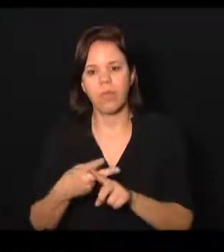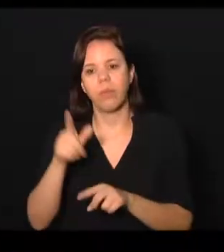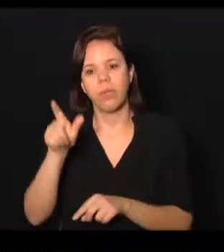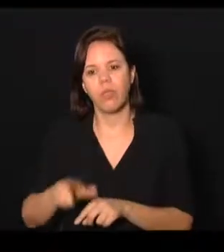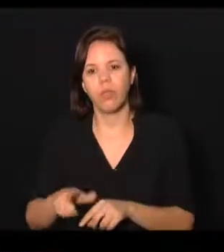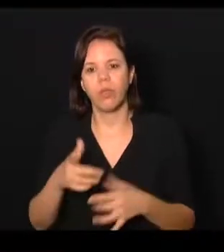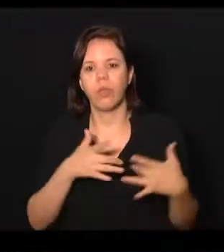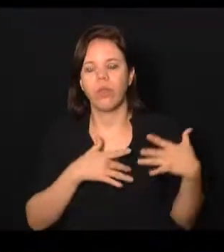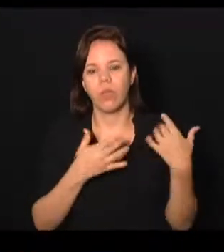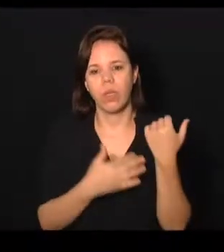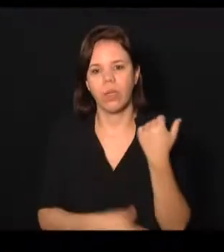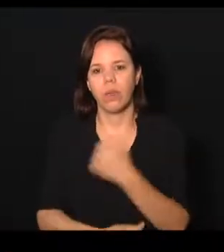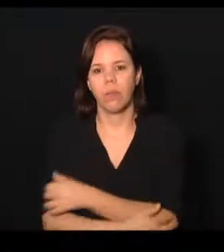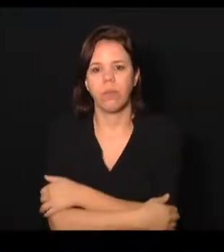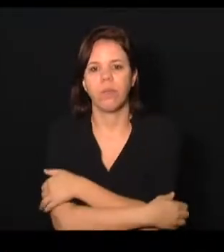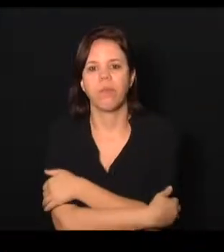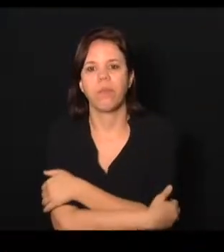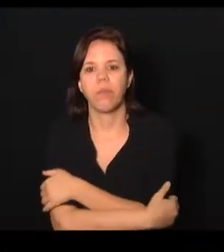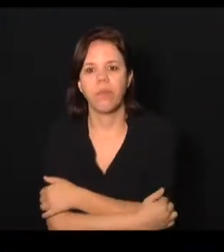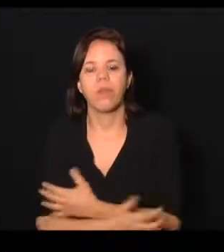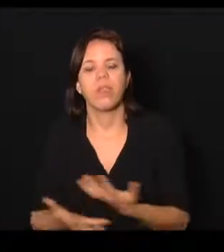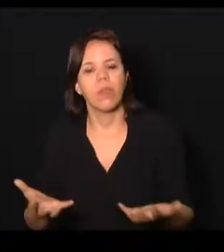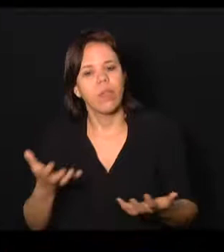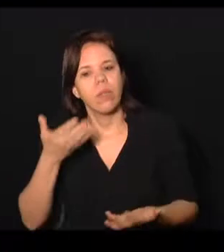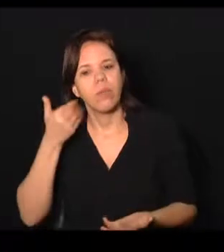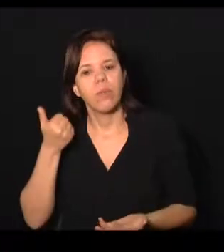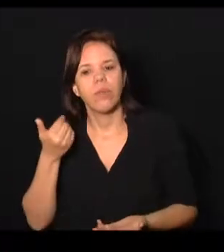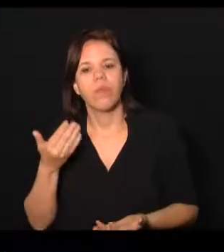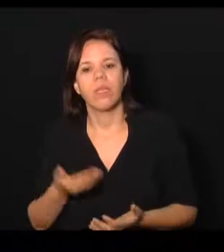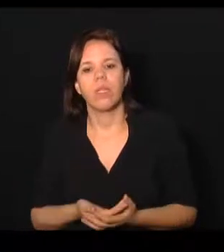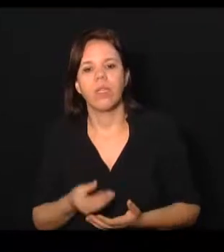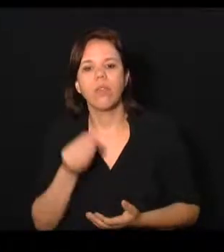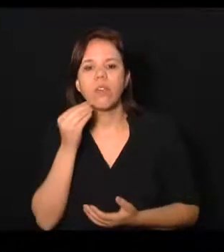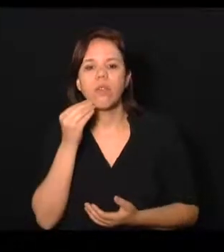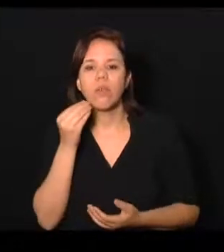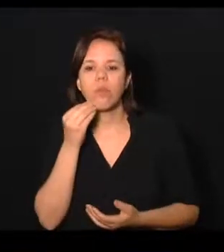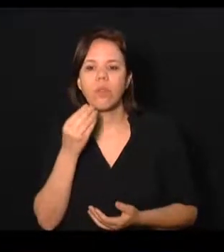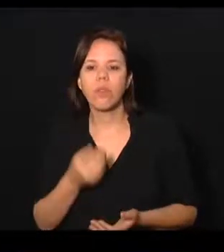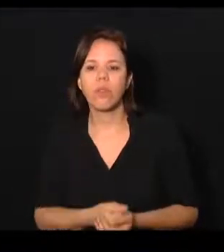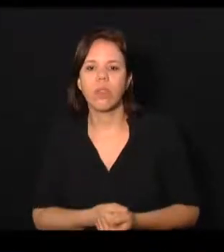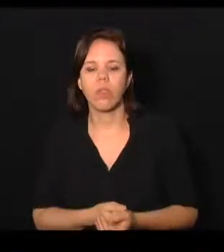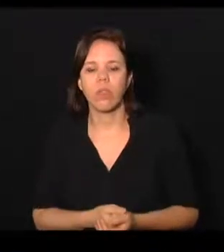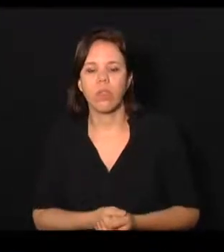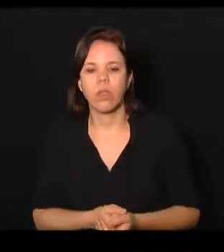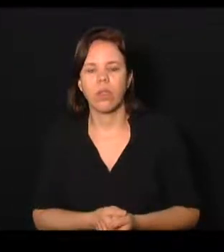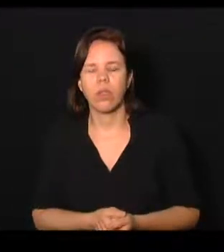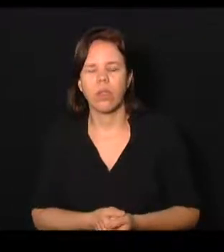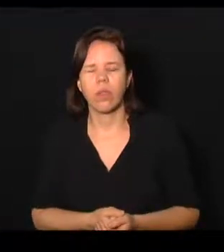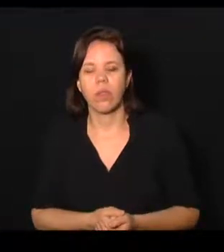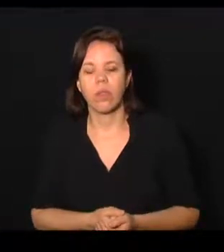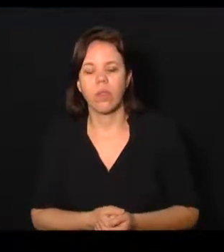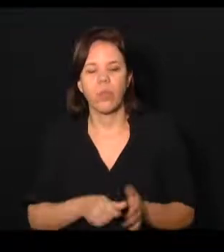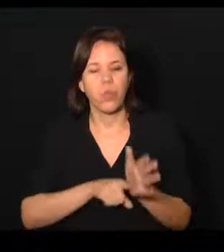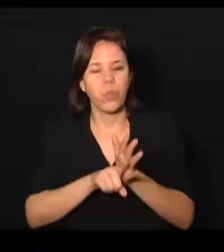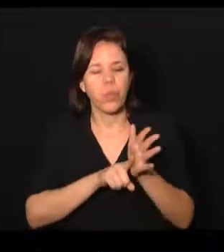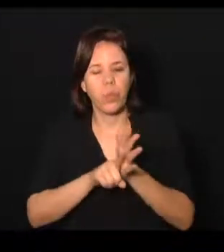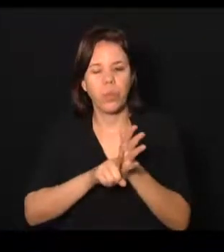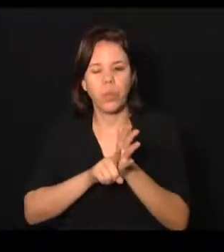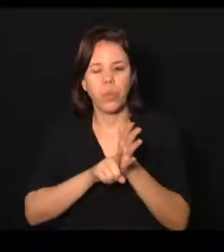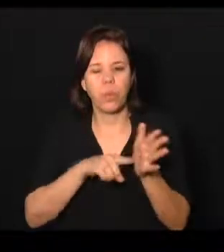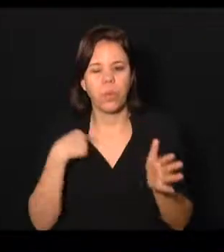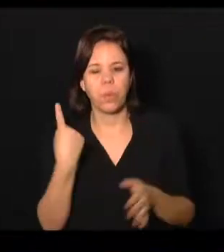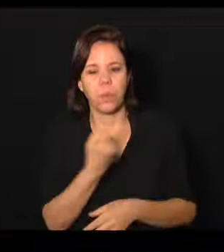sangue. Eu quero, doutora, aproveitar a oportunidade, dentro de todas as pesquisas que nós